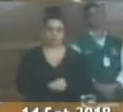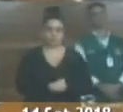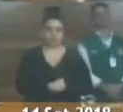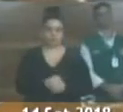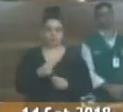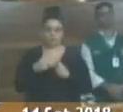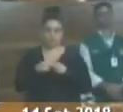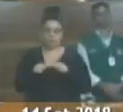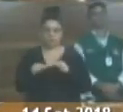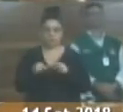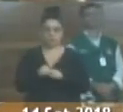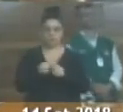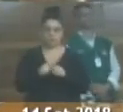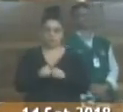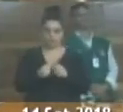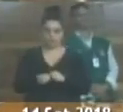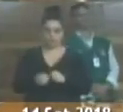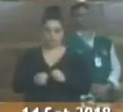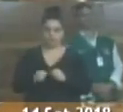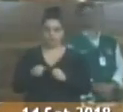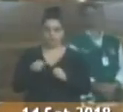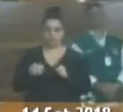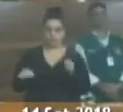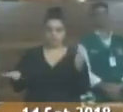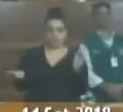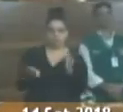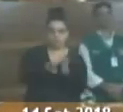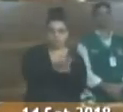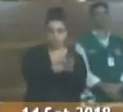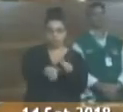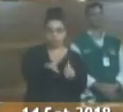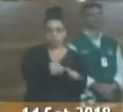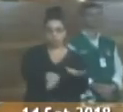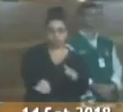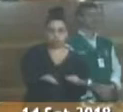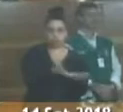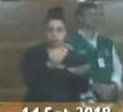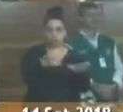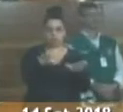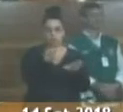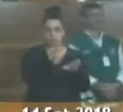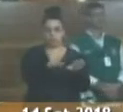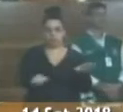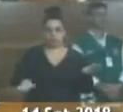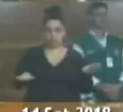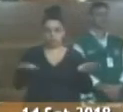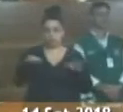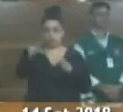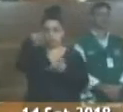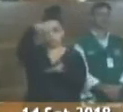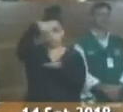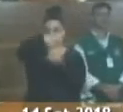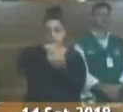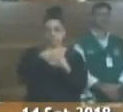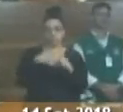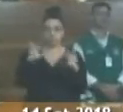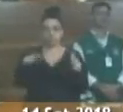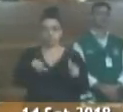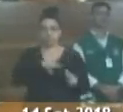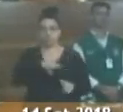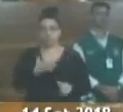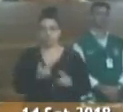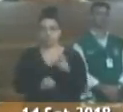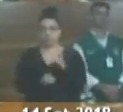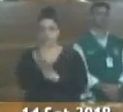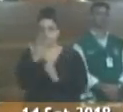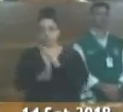todo quebrado também, que balança quando o barco encosta, com todas as crianças em cima, porque eles não têm coragem de construir uma